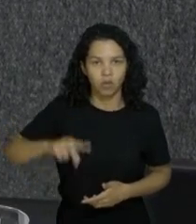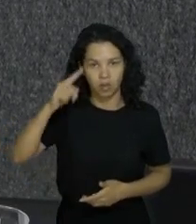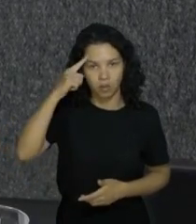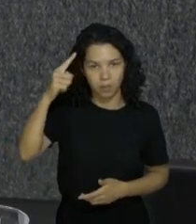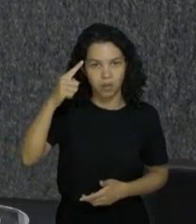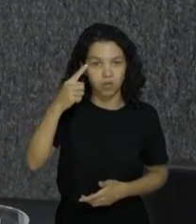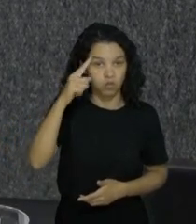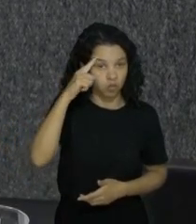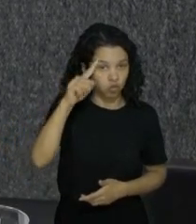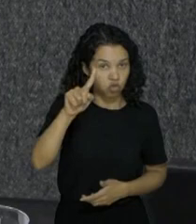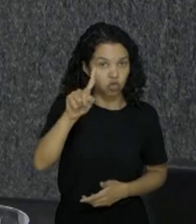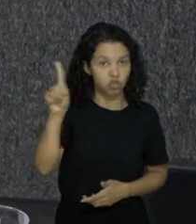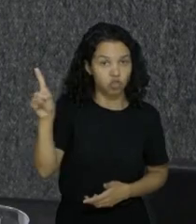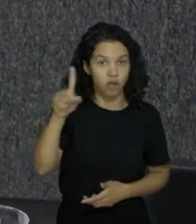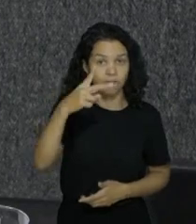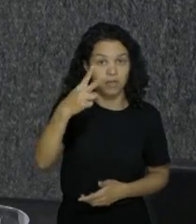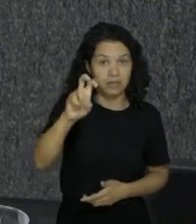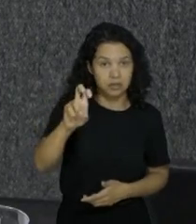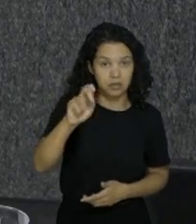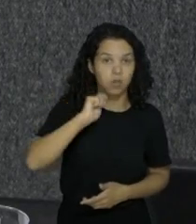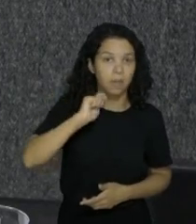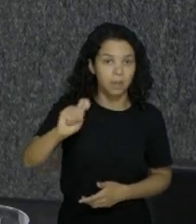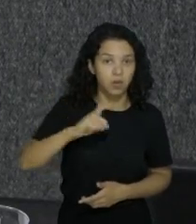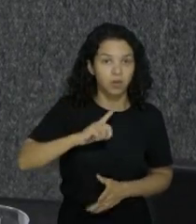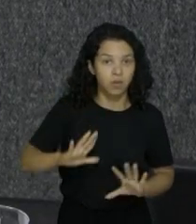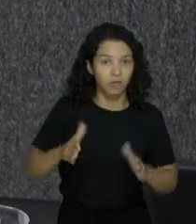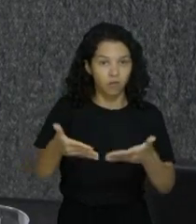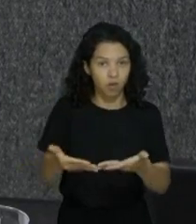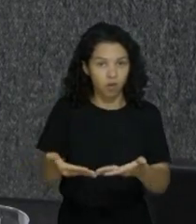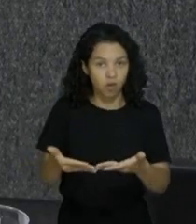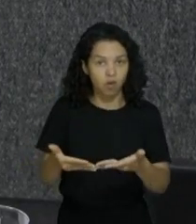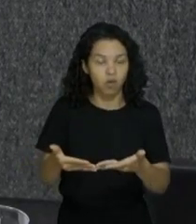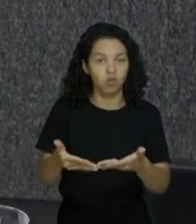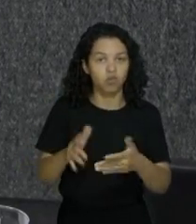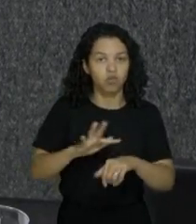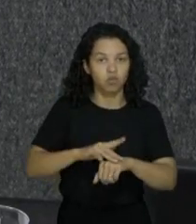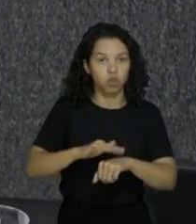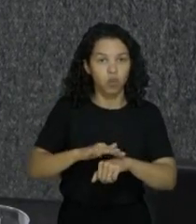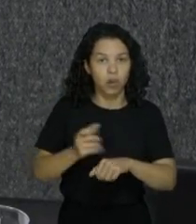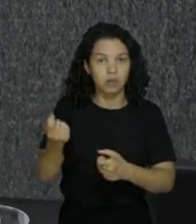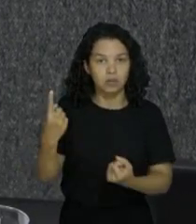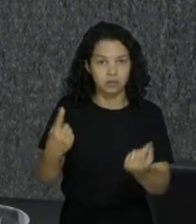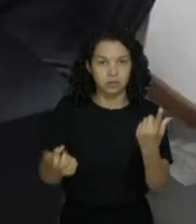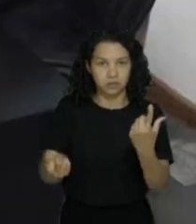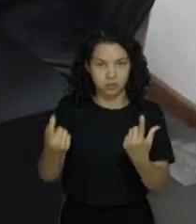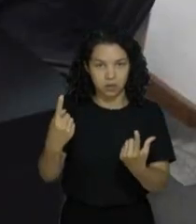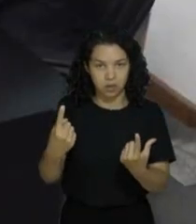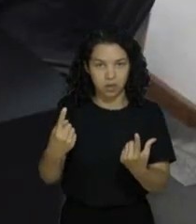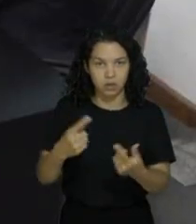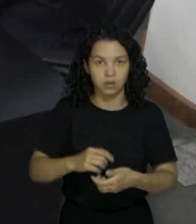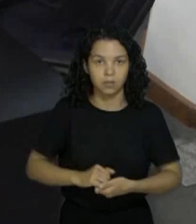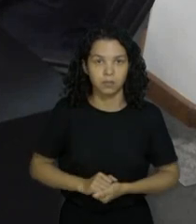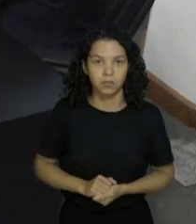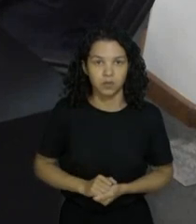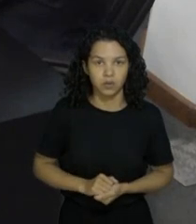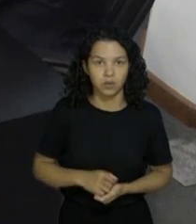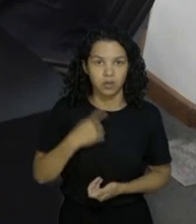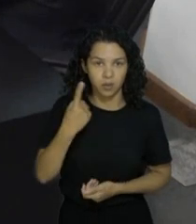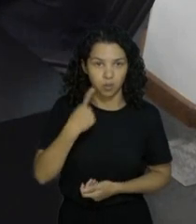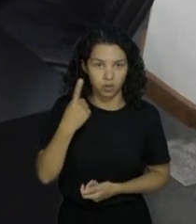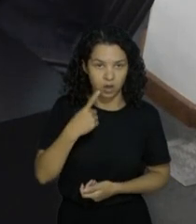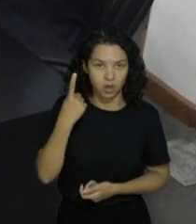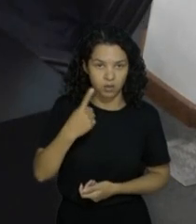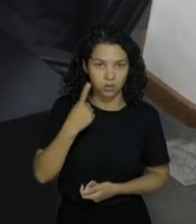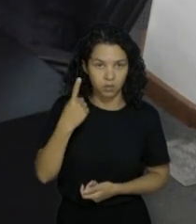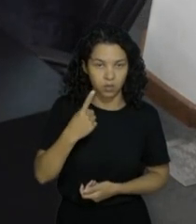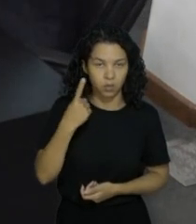25 de abril nós temos um fórum Catarinense doenças raras ou Deputado Camilo quer fazer o uso da palavra terminar por favor